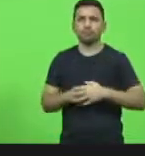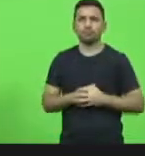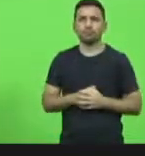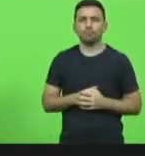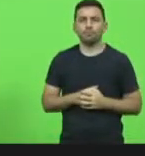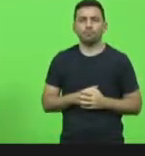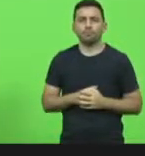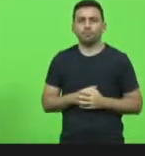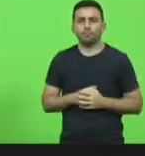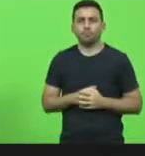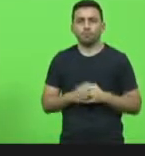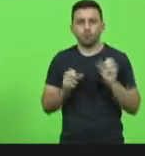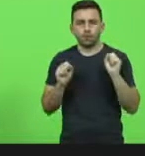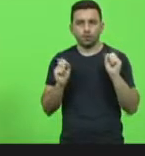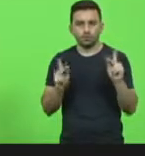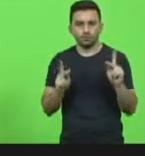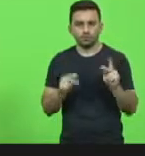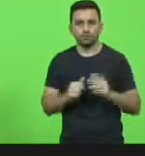Ok, deputado.